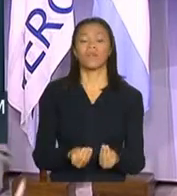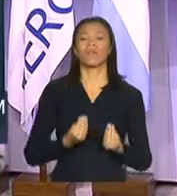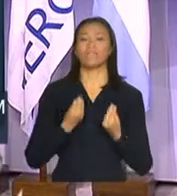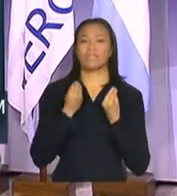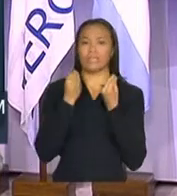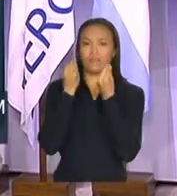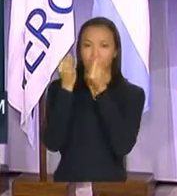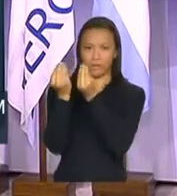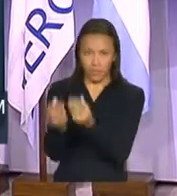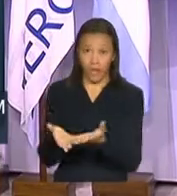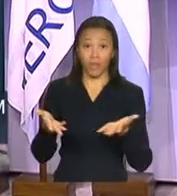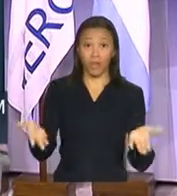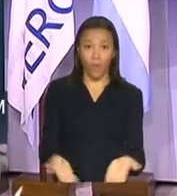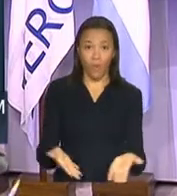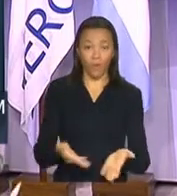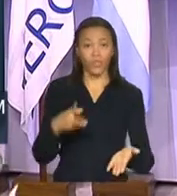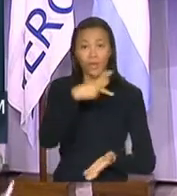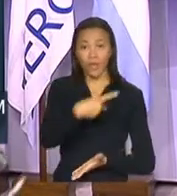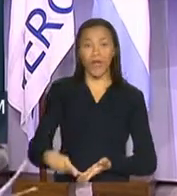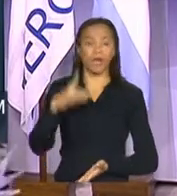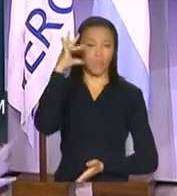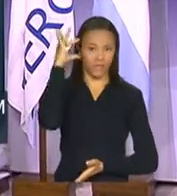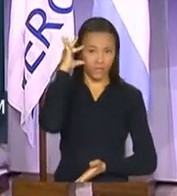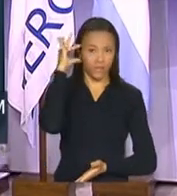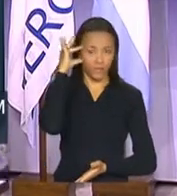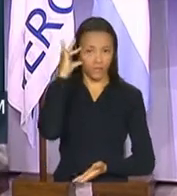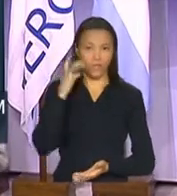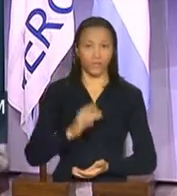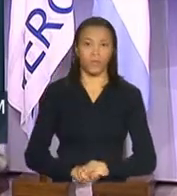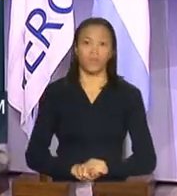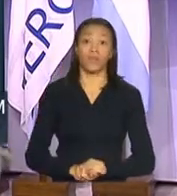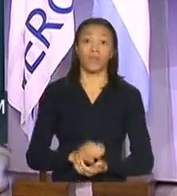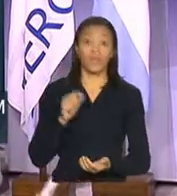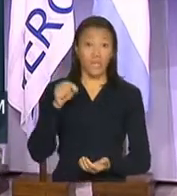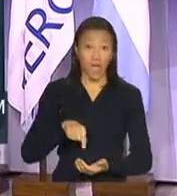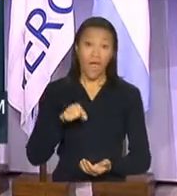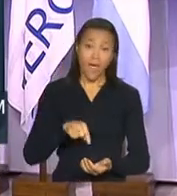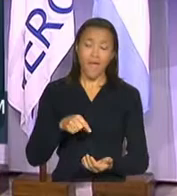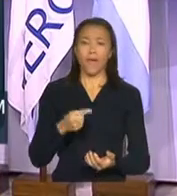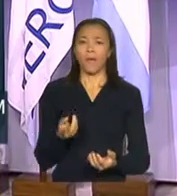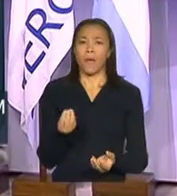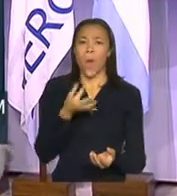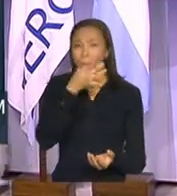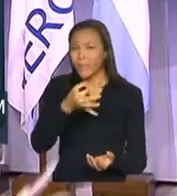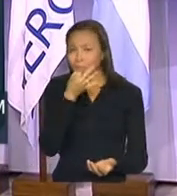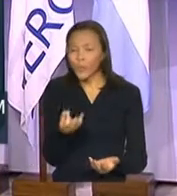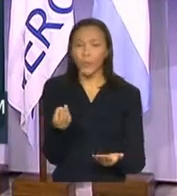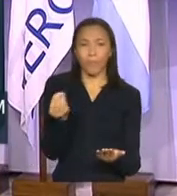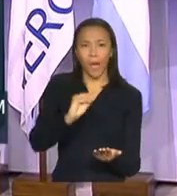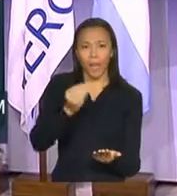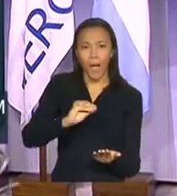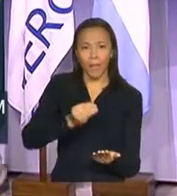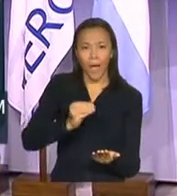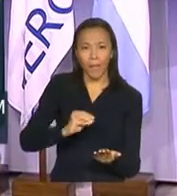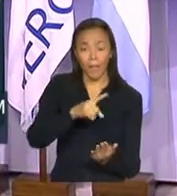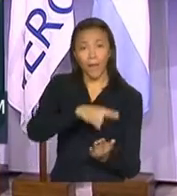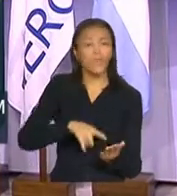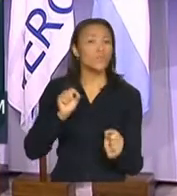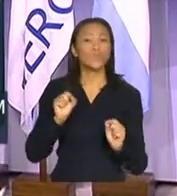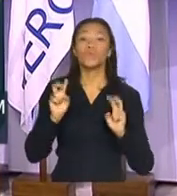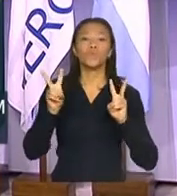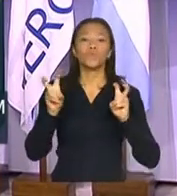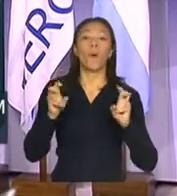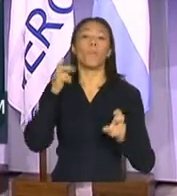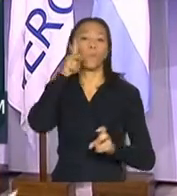entregue oficialmente hoje à presidenta Dilma Rousseff. São ponderações, são sugestões a respeito